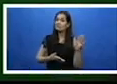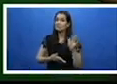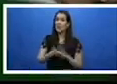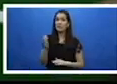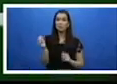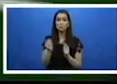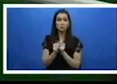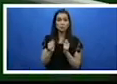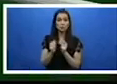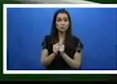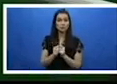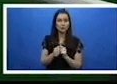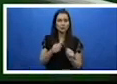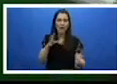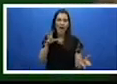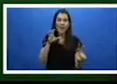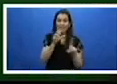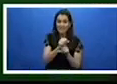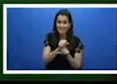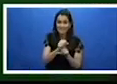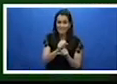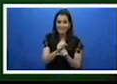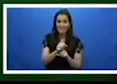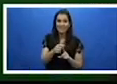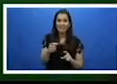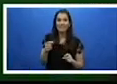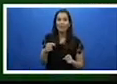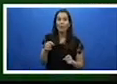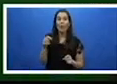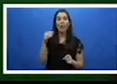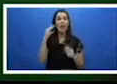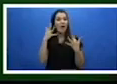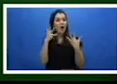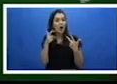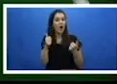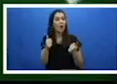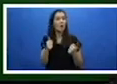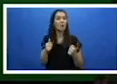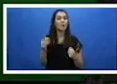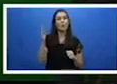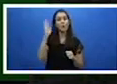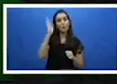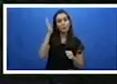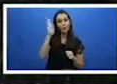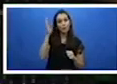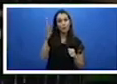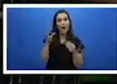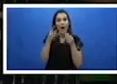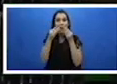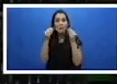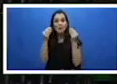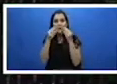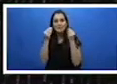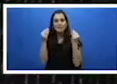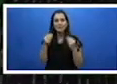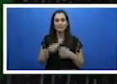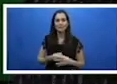para caçar. Quem? O leão, o burro e a raposa. Um leão, um burro e a raposa.